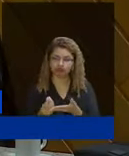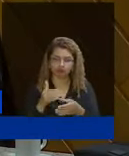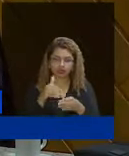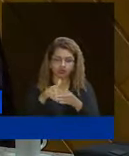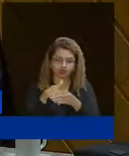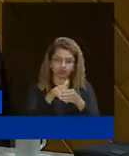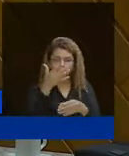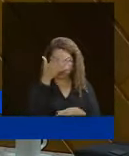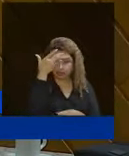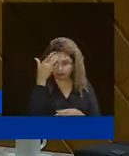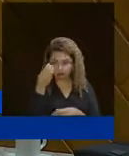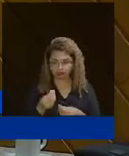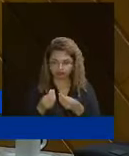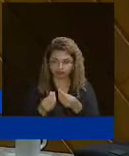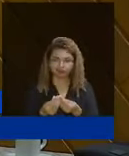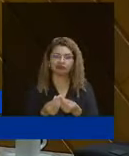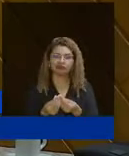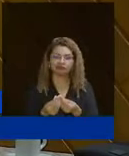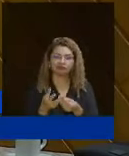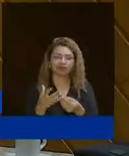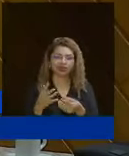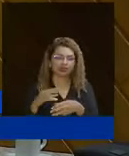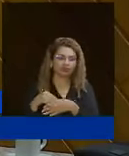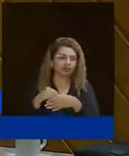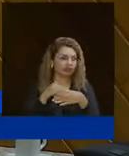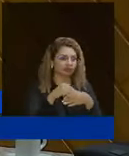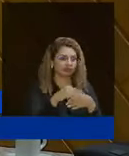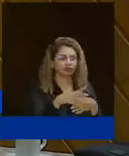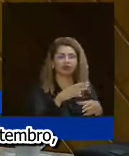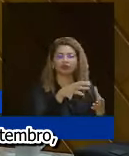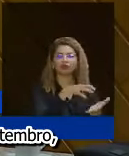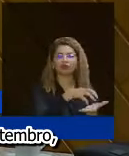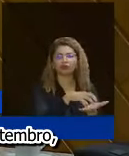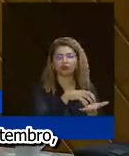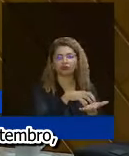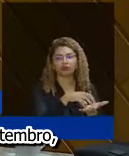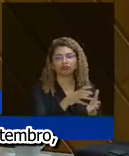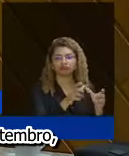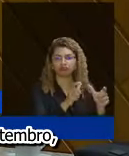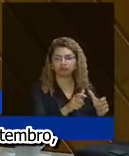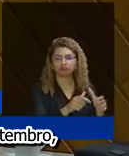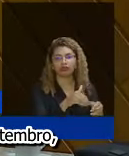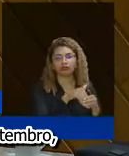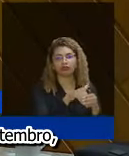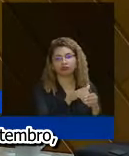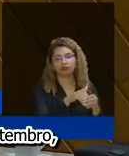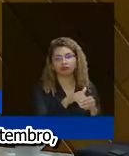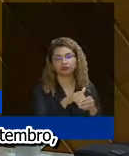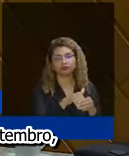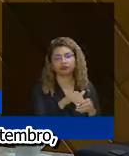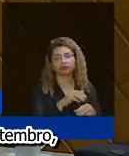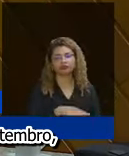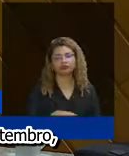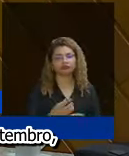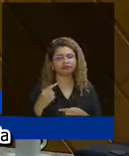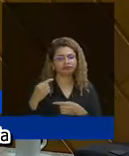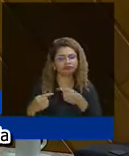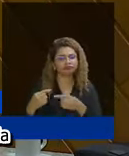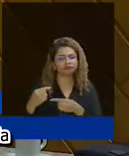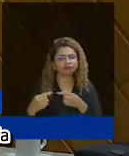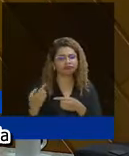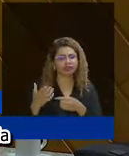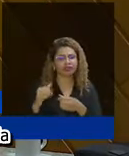local. Mas o que verdadeiramente me chamou a atenção foi que esse diálogo se deu em setembro,